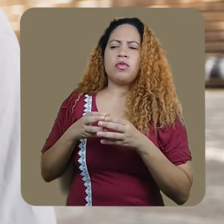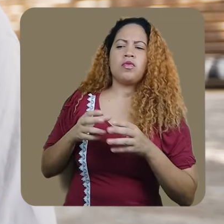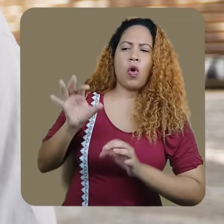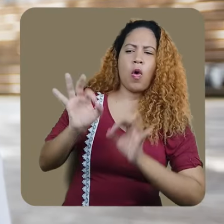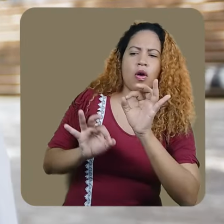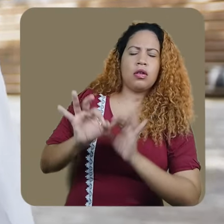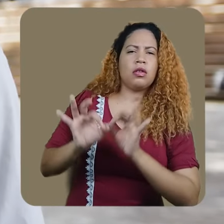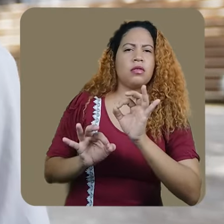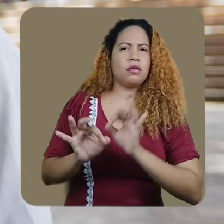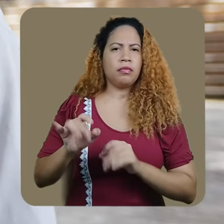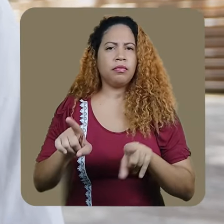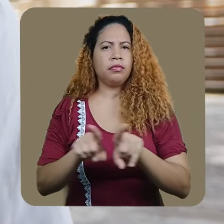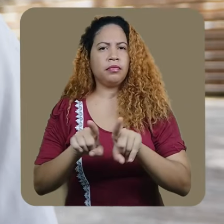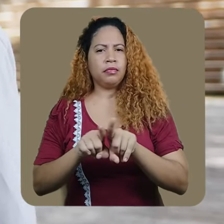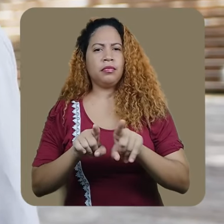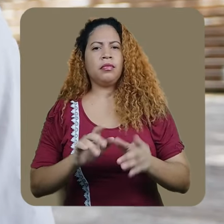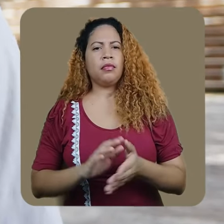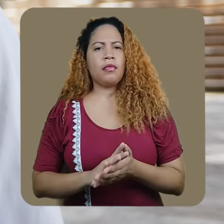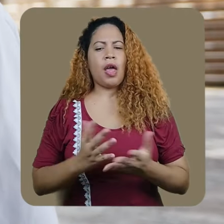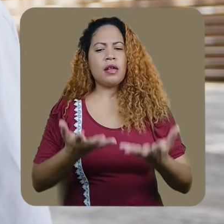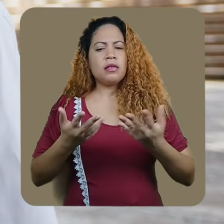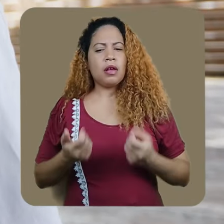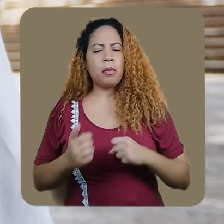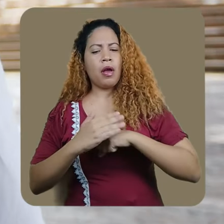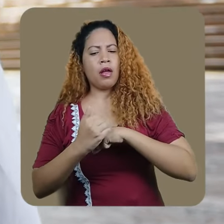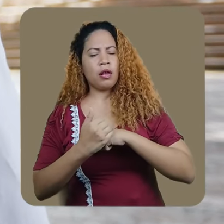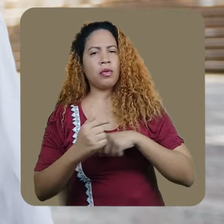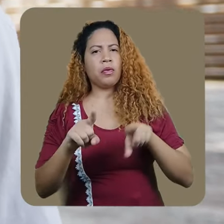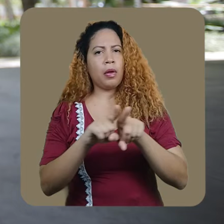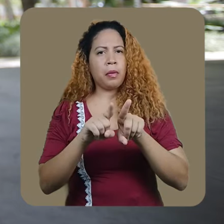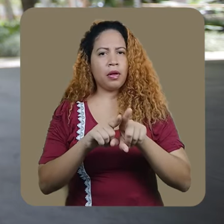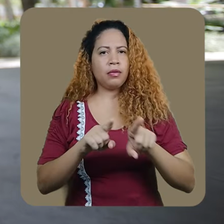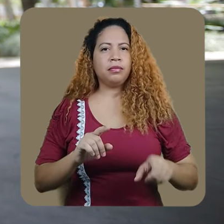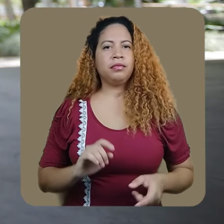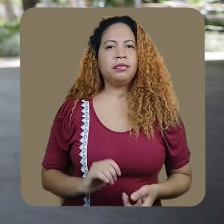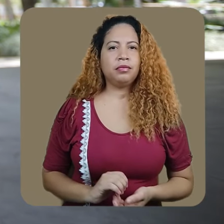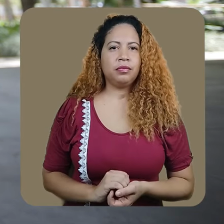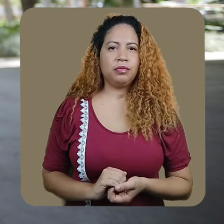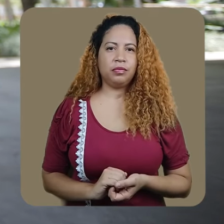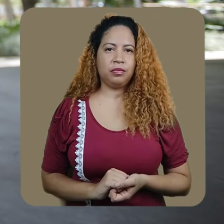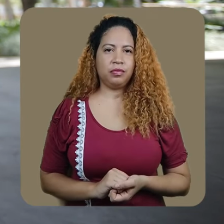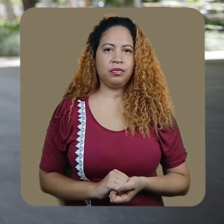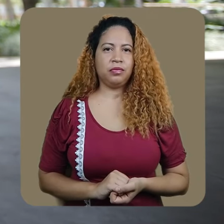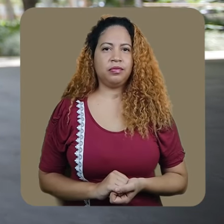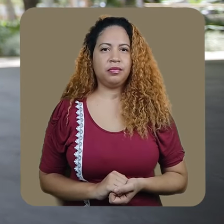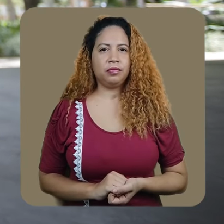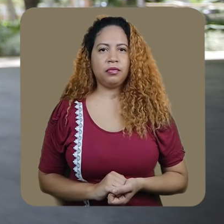banda se gerencia ou funciona, e recebe muito carinho.